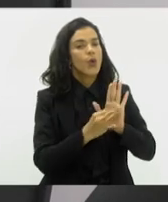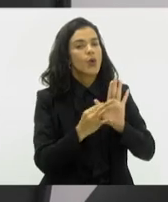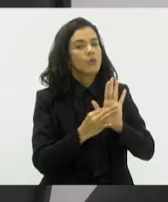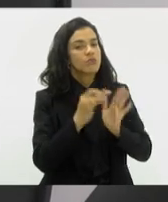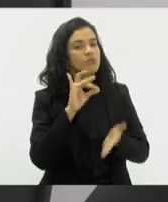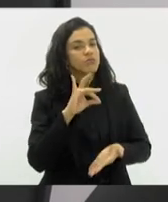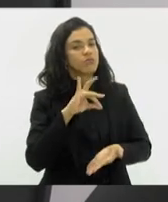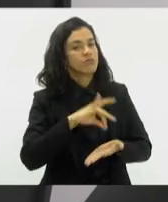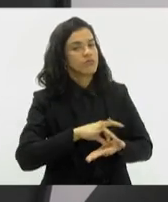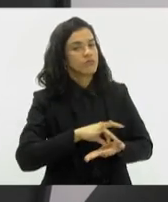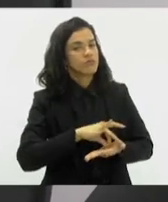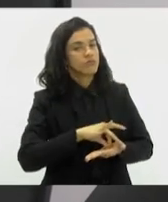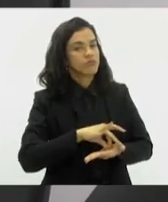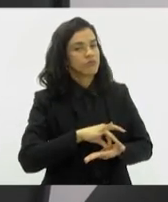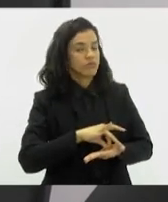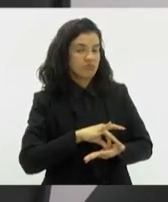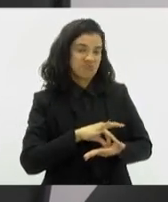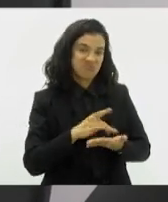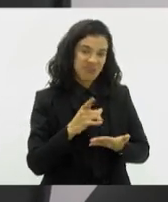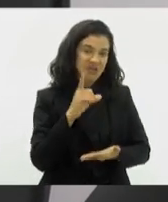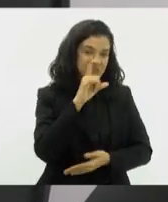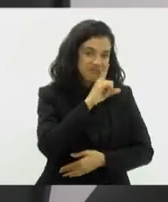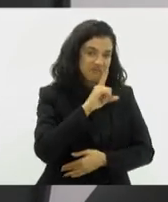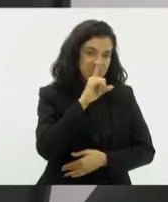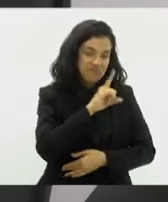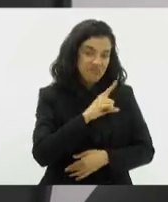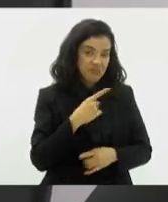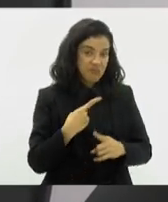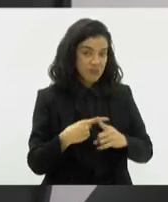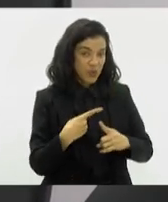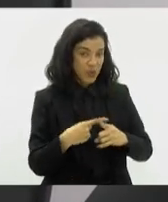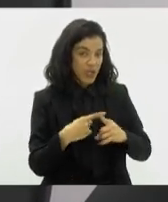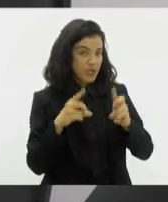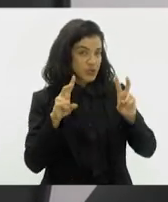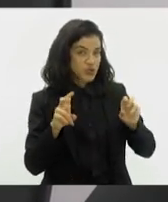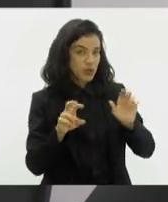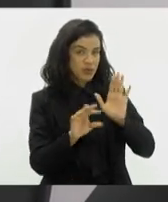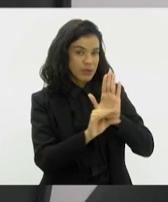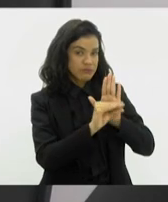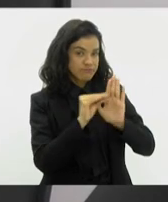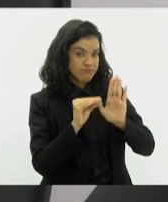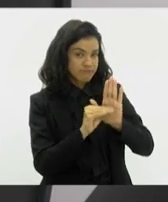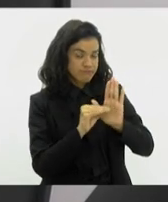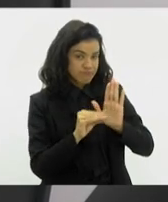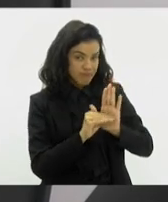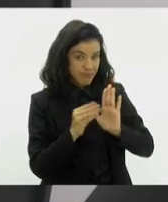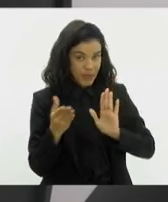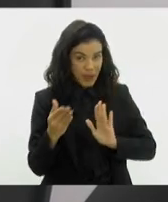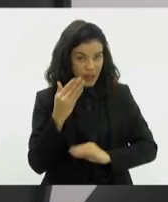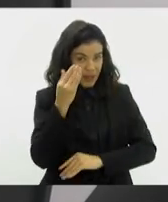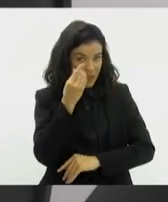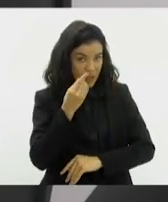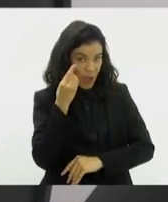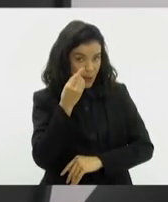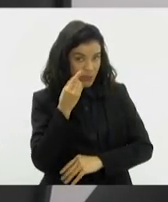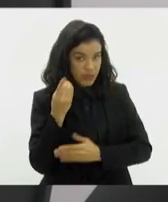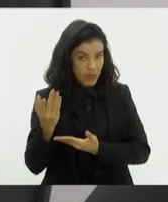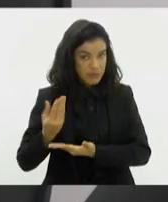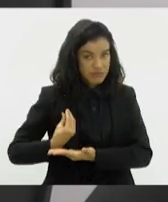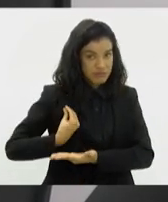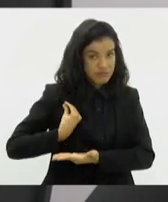original está falho, porque tem que ser sobre as emendas, deputada autora do projeto está presente,